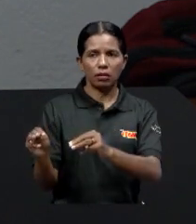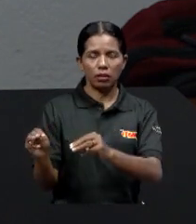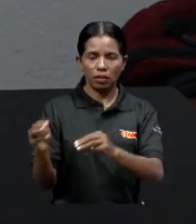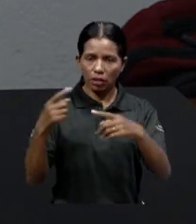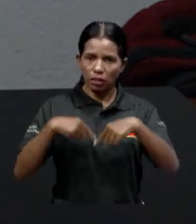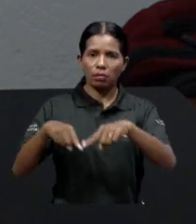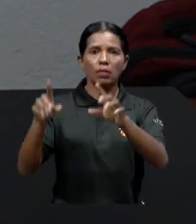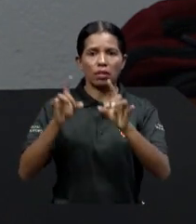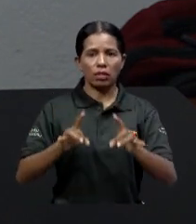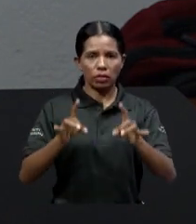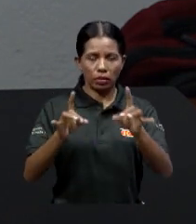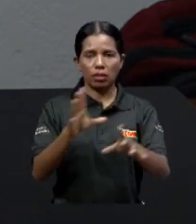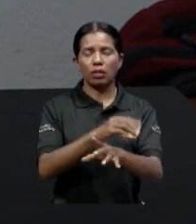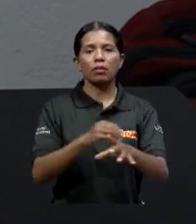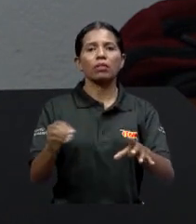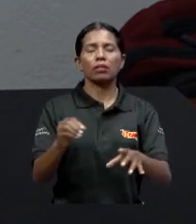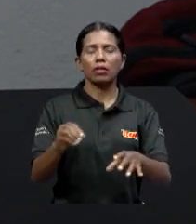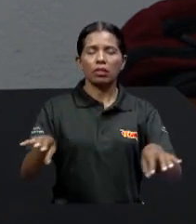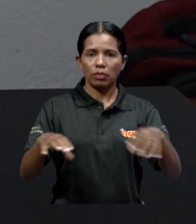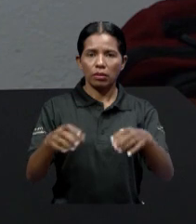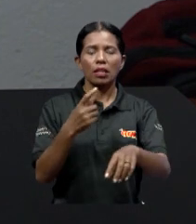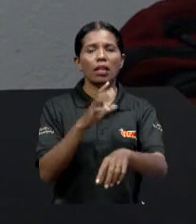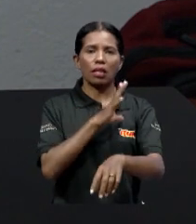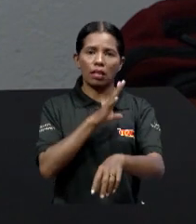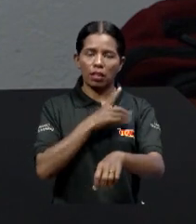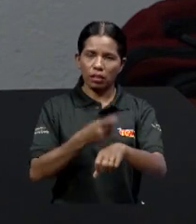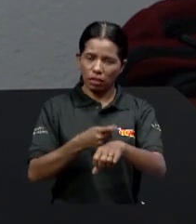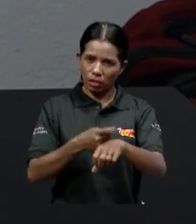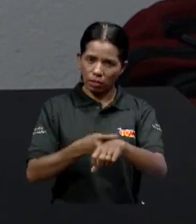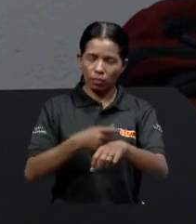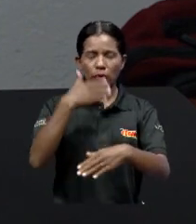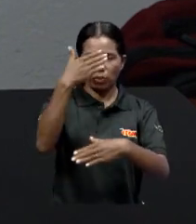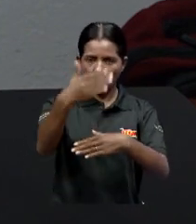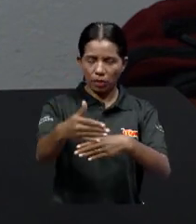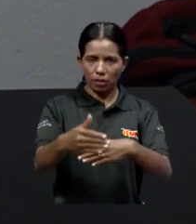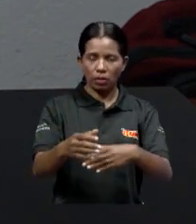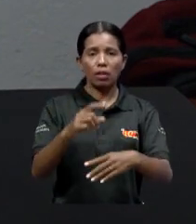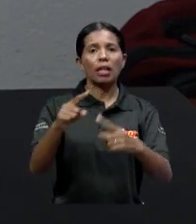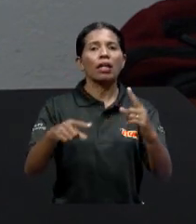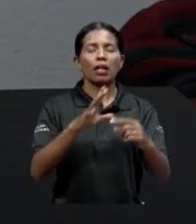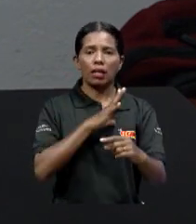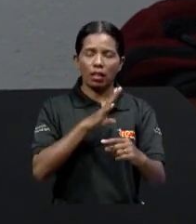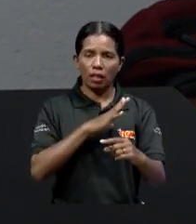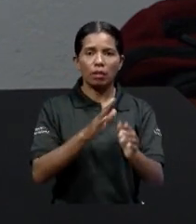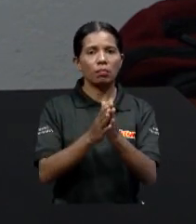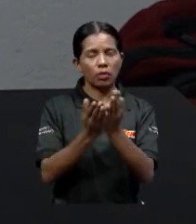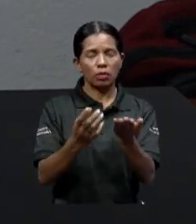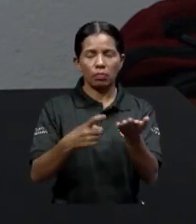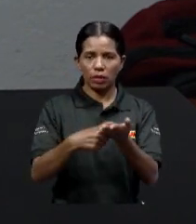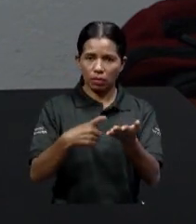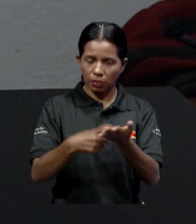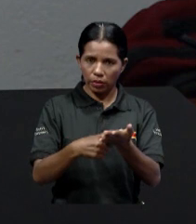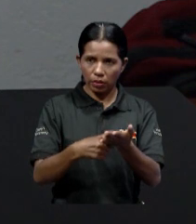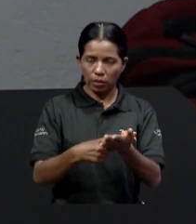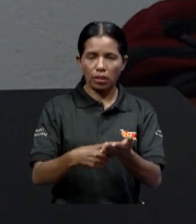Viagem para a Austrália para o serviço, mas vê se a gente tem possível. O que é retentando caderneta com passaporte, se não faz bem considerar esse